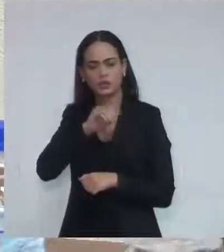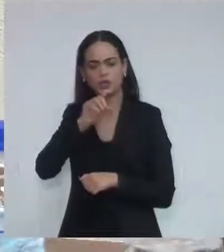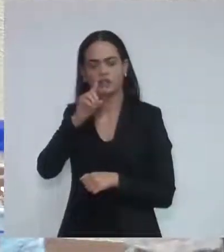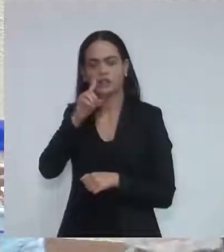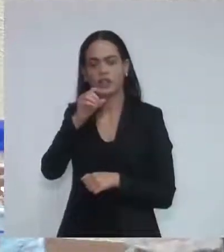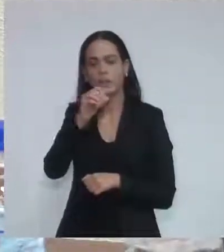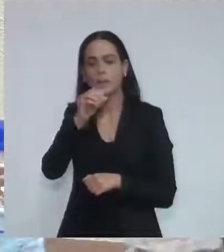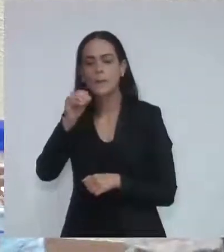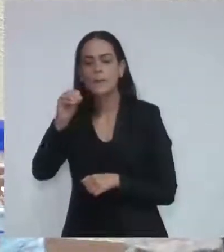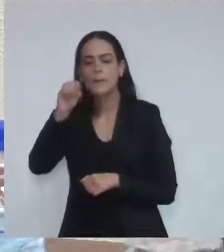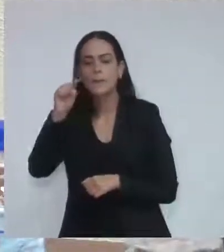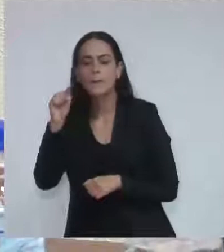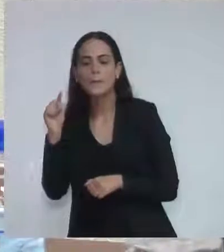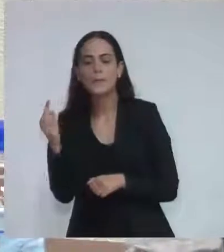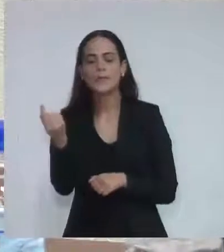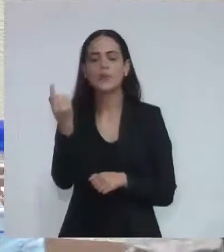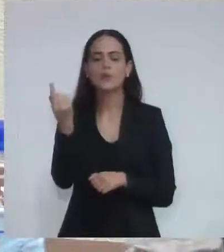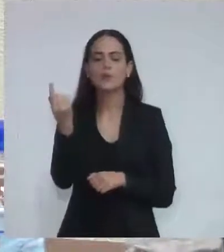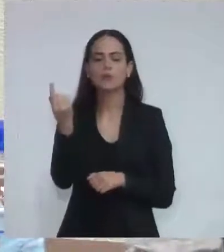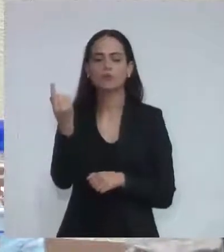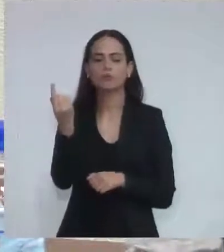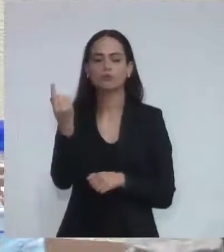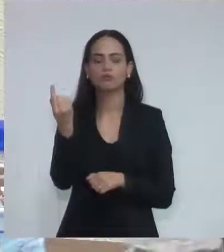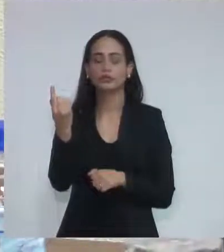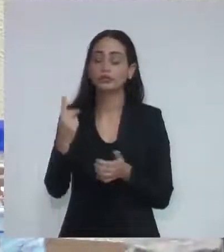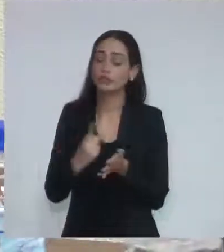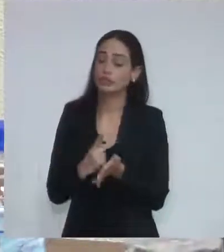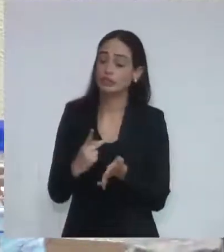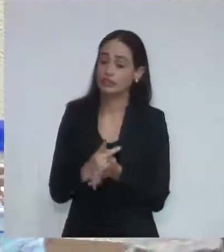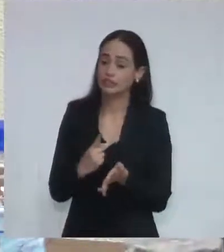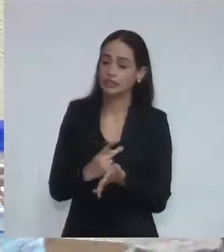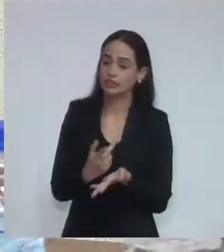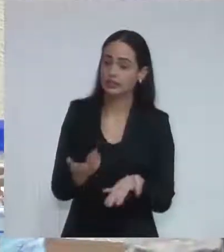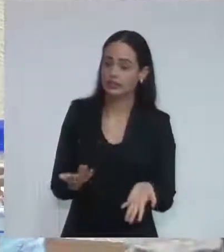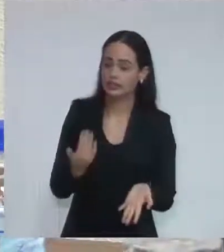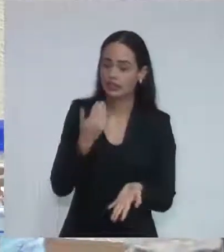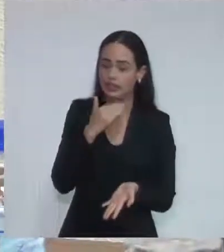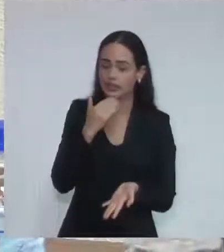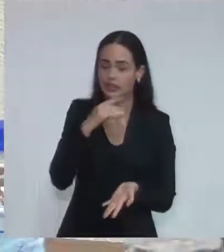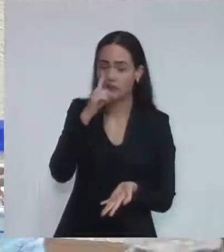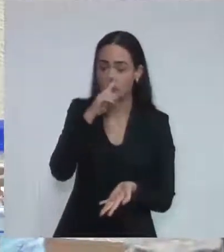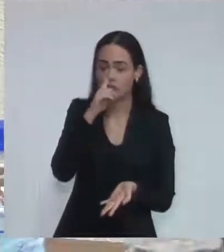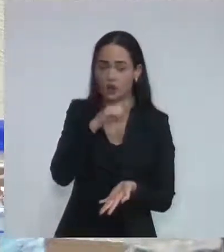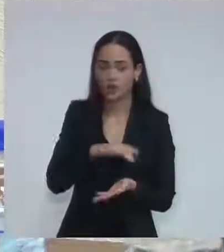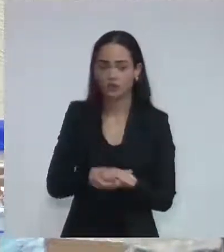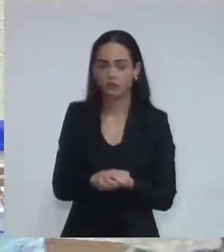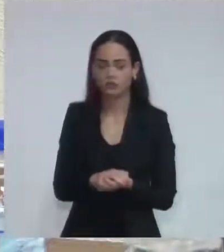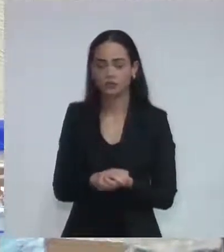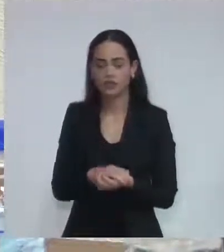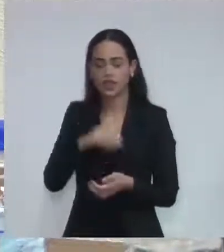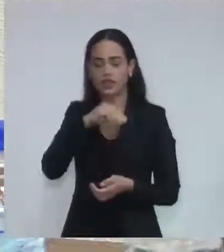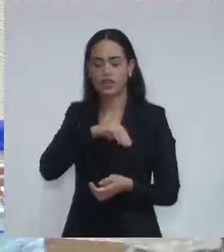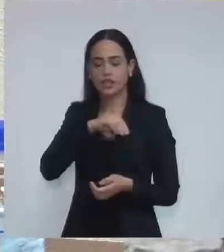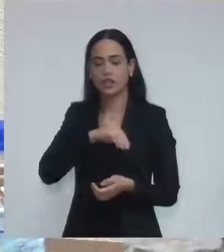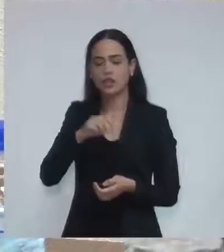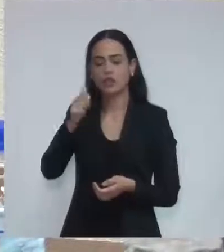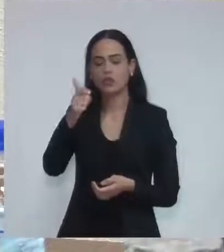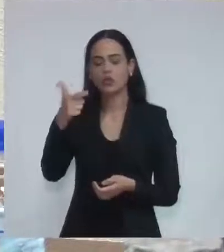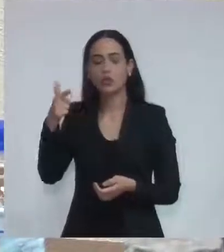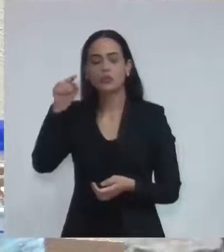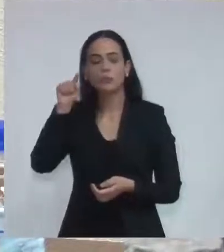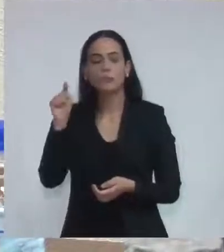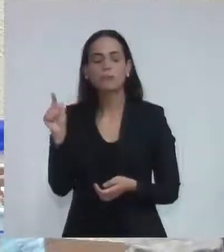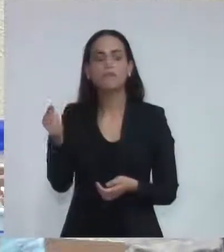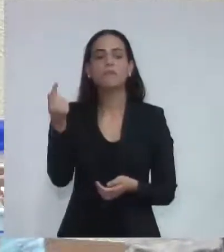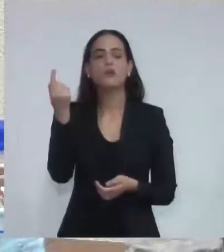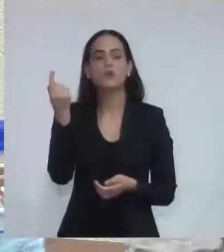sendo irregular. Recebendo um salário de mais de 12 mil, sendo diretor da guarda.